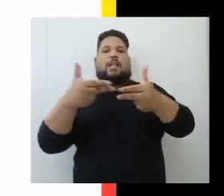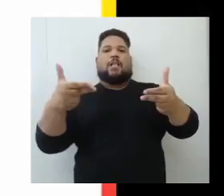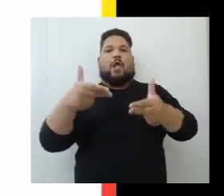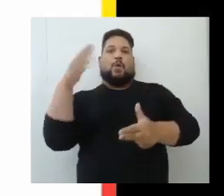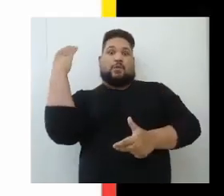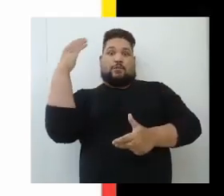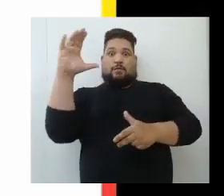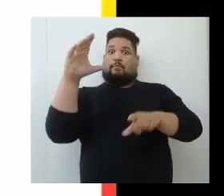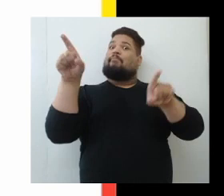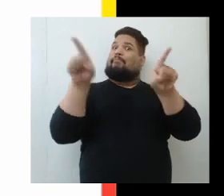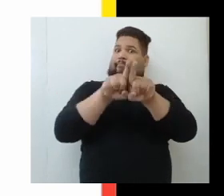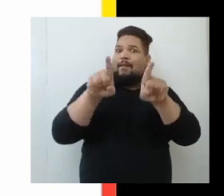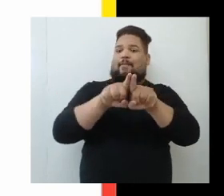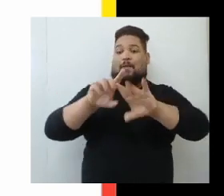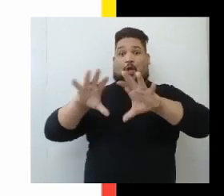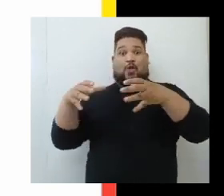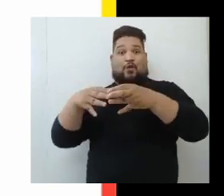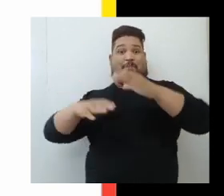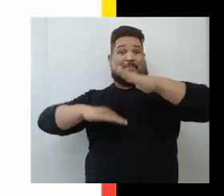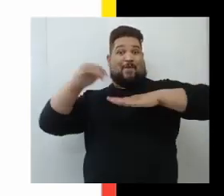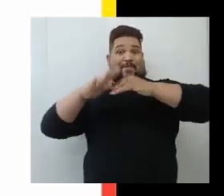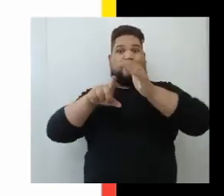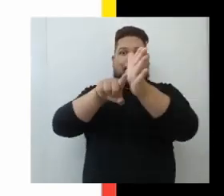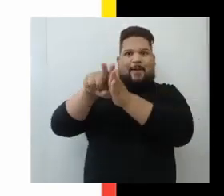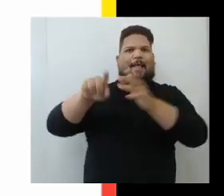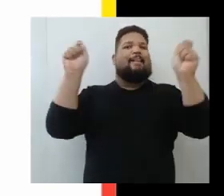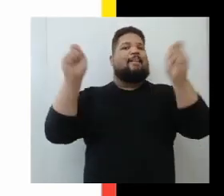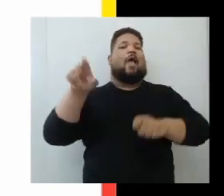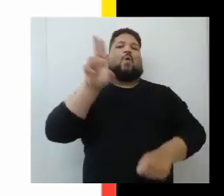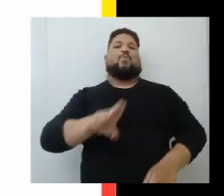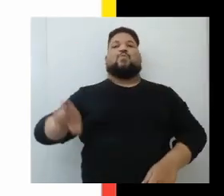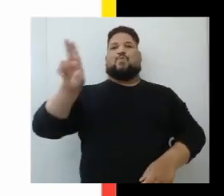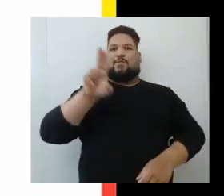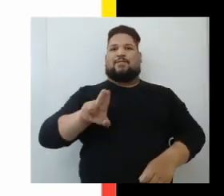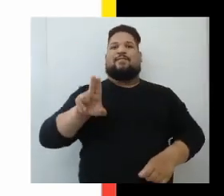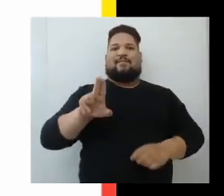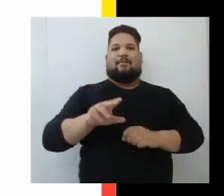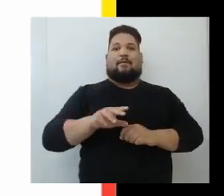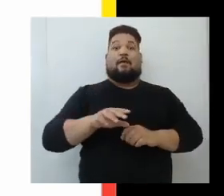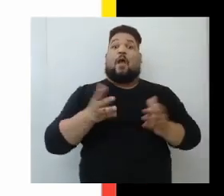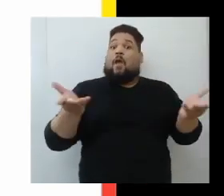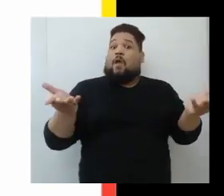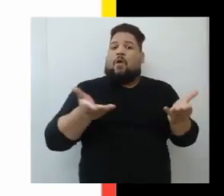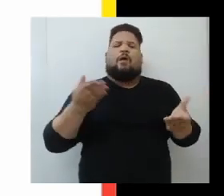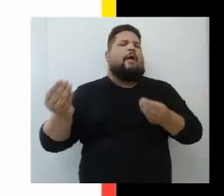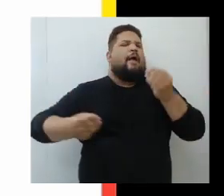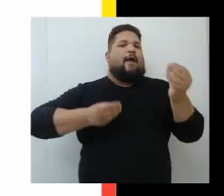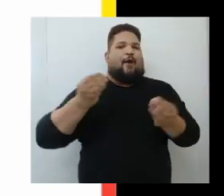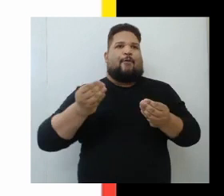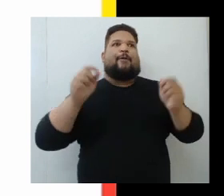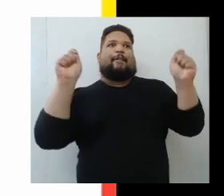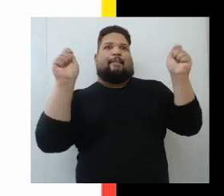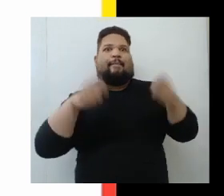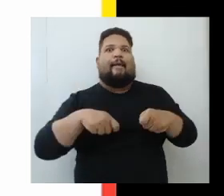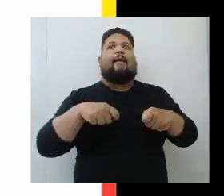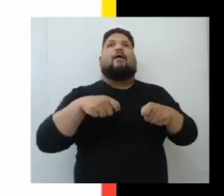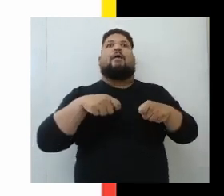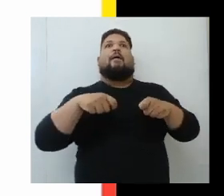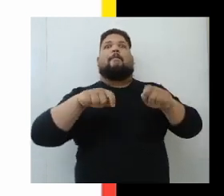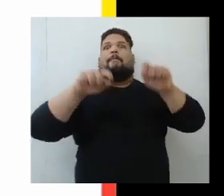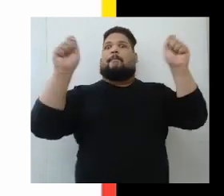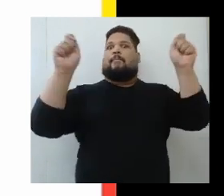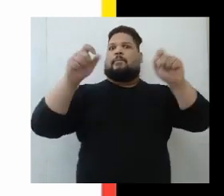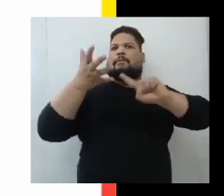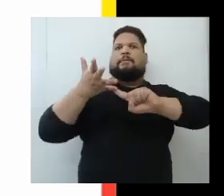científicos que esses pesquisadores podem utilizar. Eles são capazes hoje de encontrar novas possibilidades